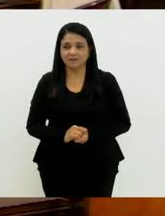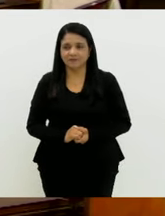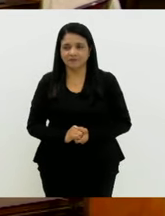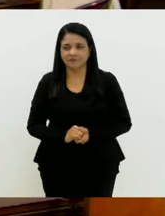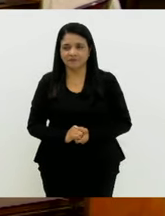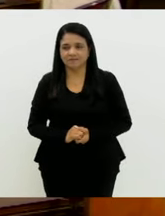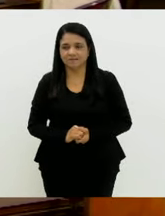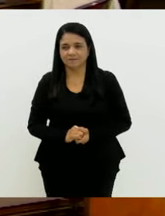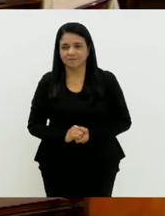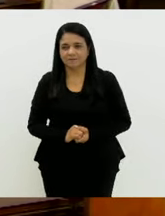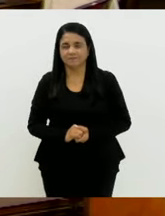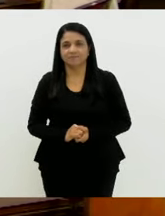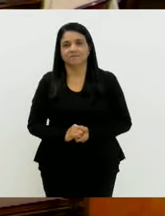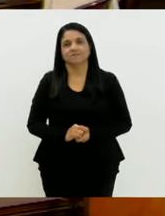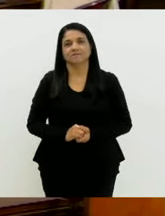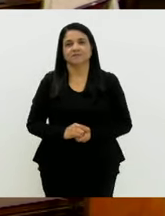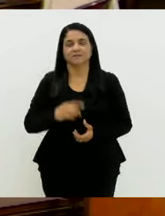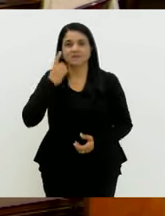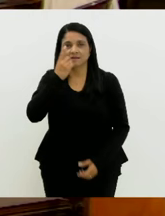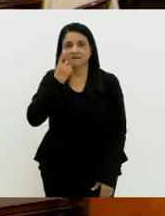Deputado Anderson Moraes, por favor.